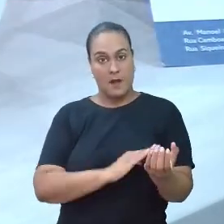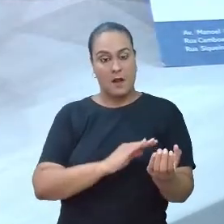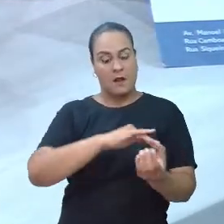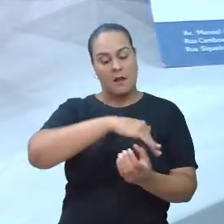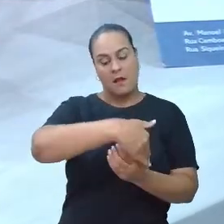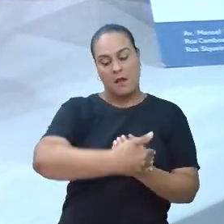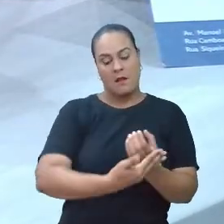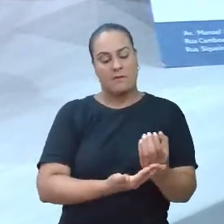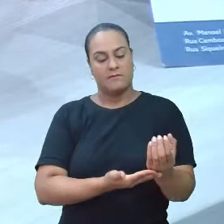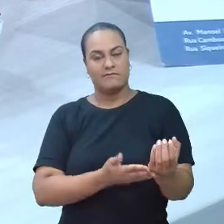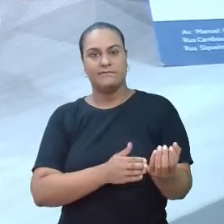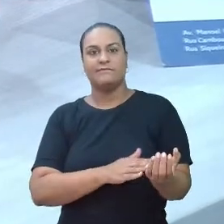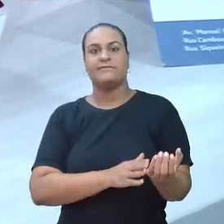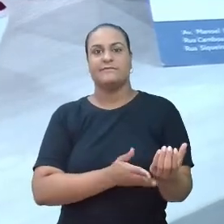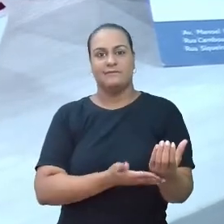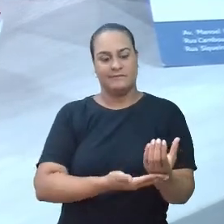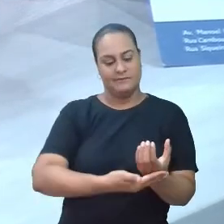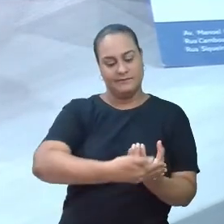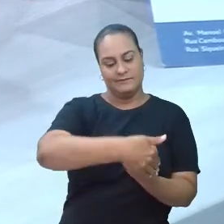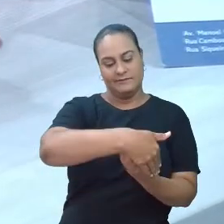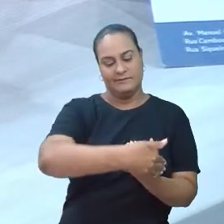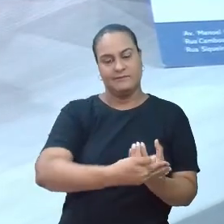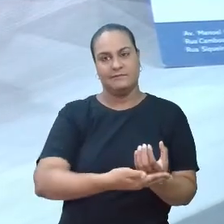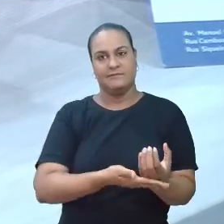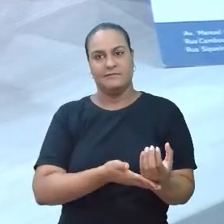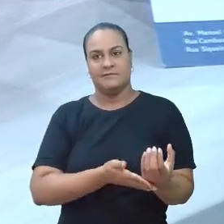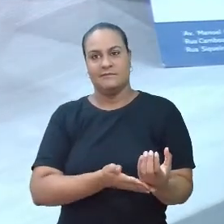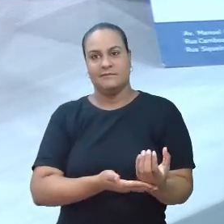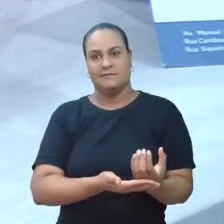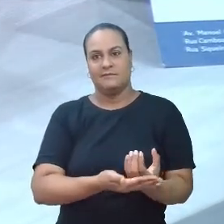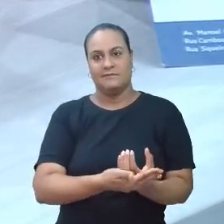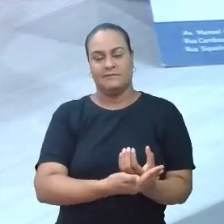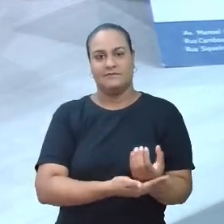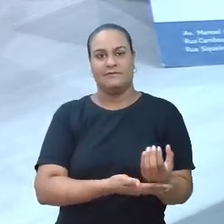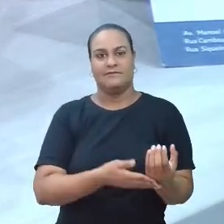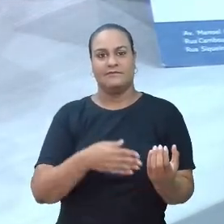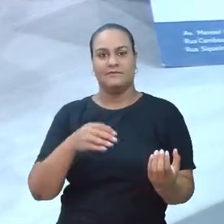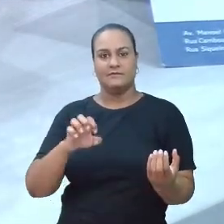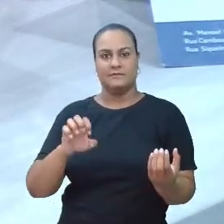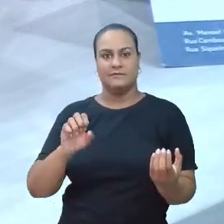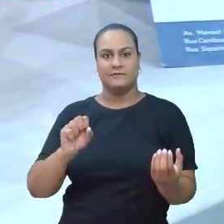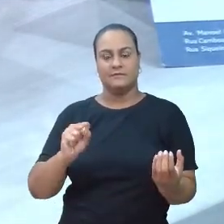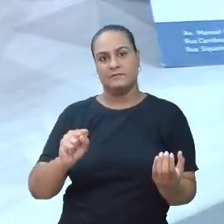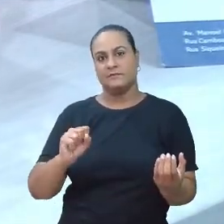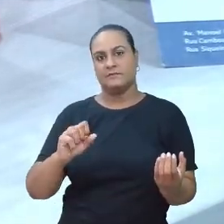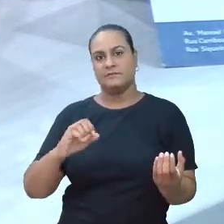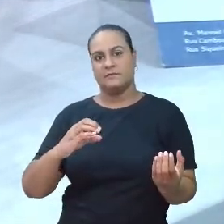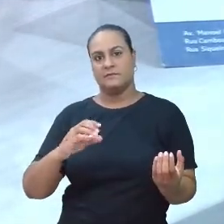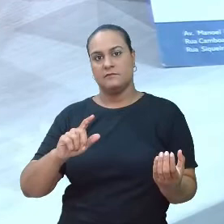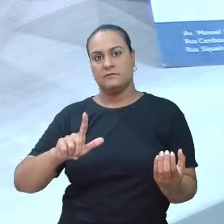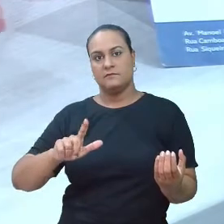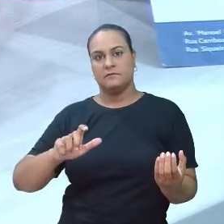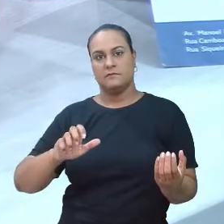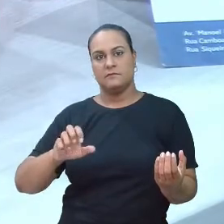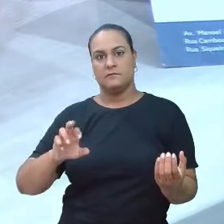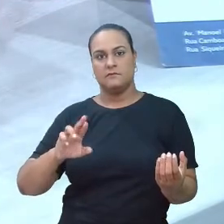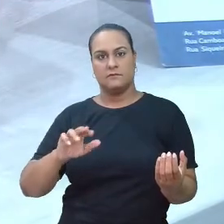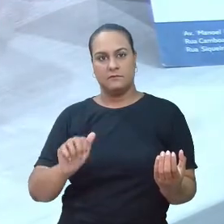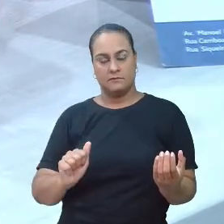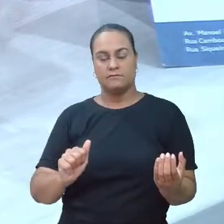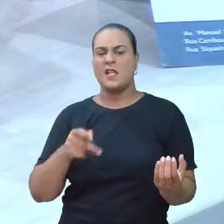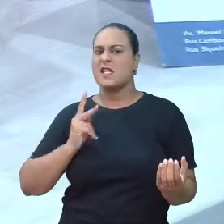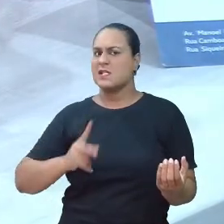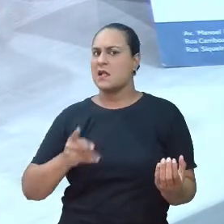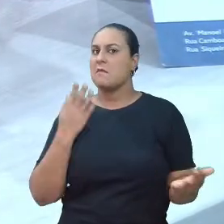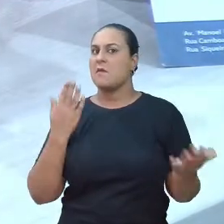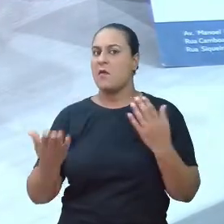né? Esclerótica ou esclera. E dentro eu tenho uma questão, olha, estou sempre fazendo aqui uma